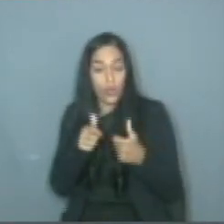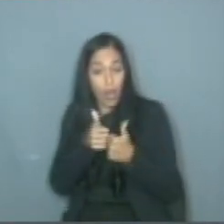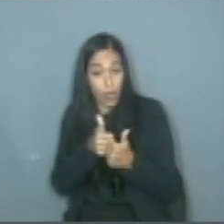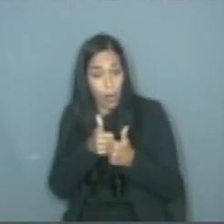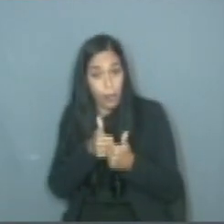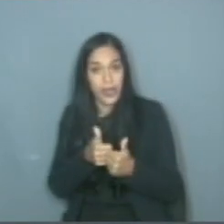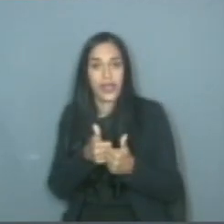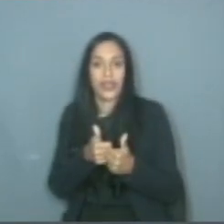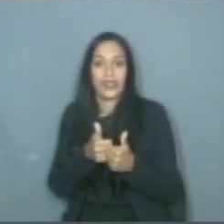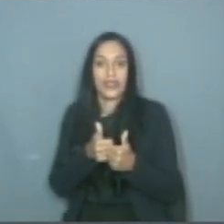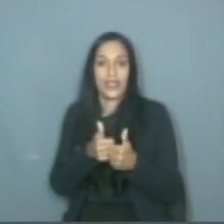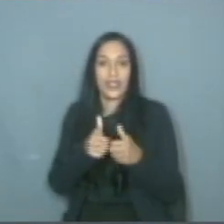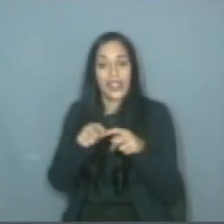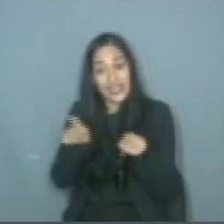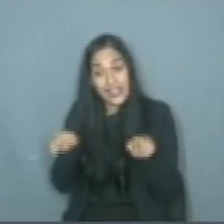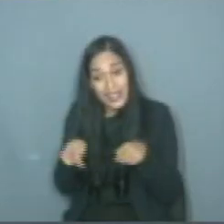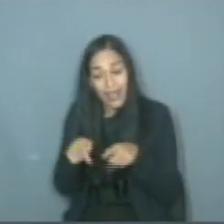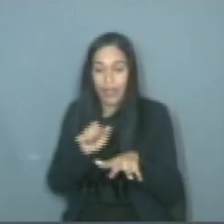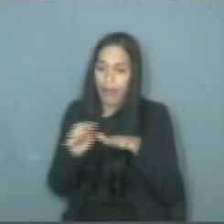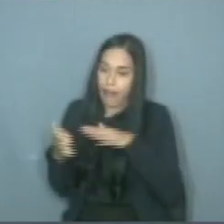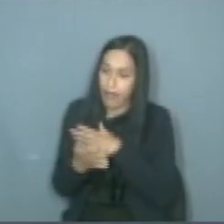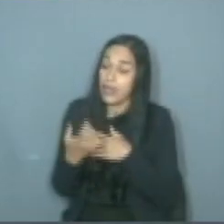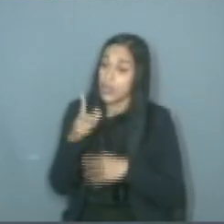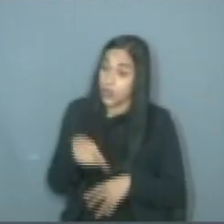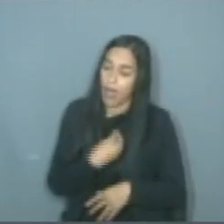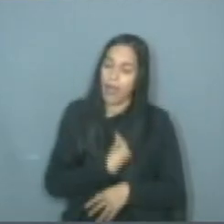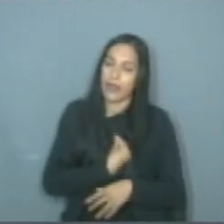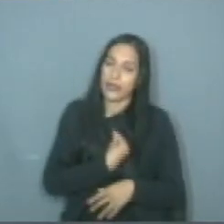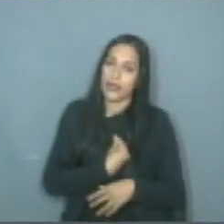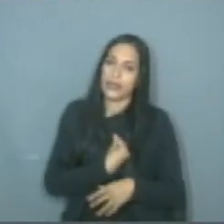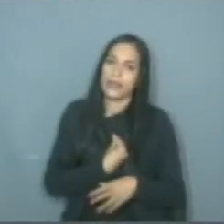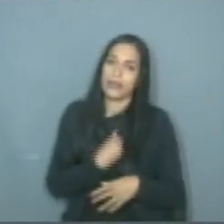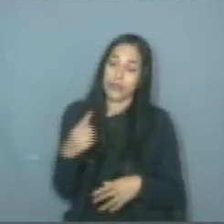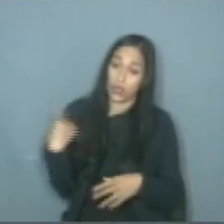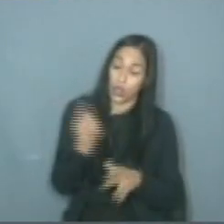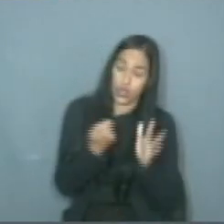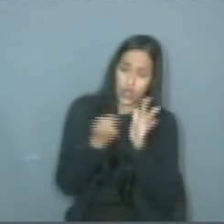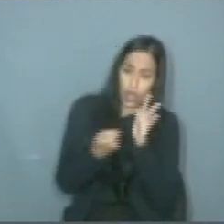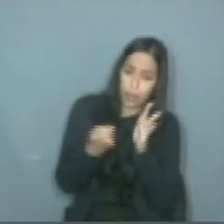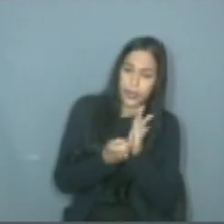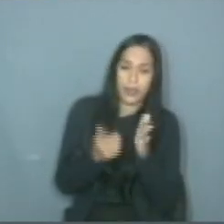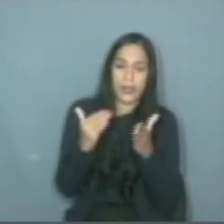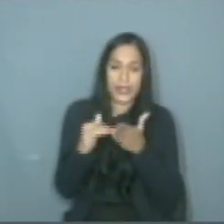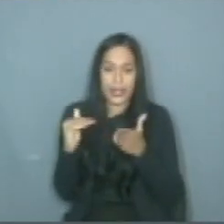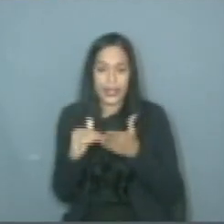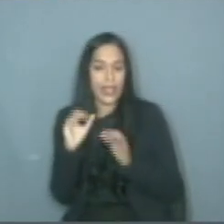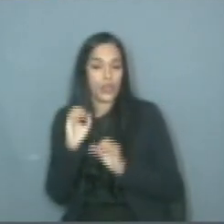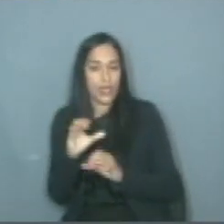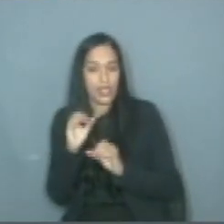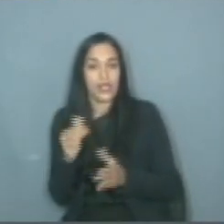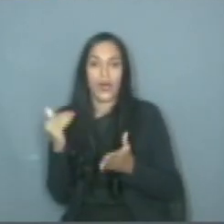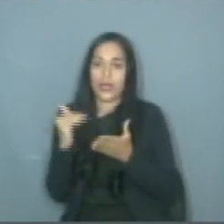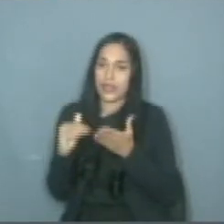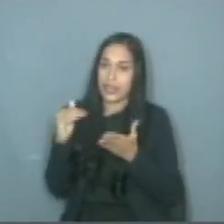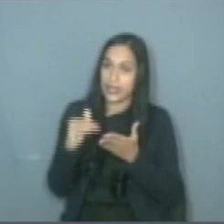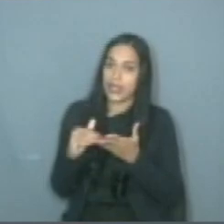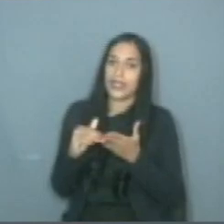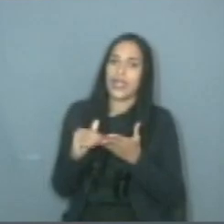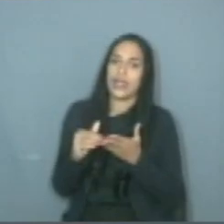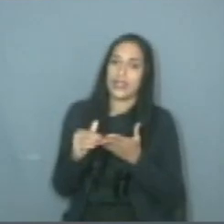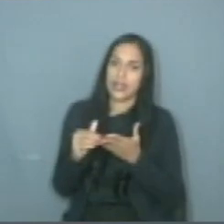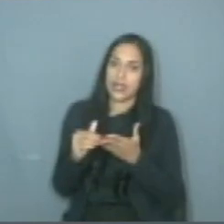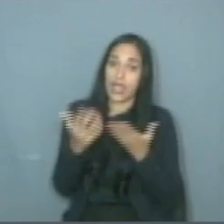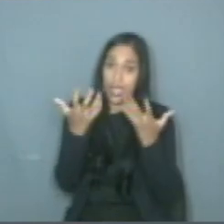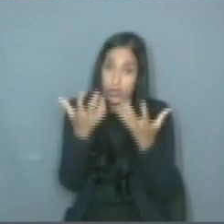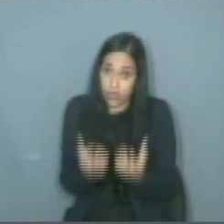de múltiplas aprendizagens, e isso é uma realidade. Então, a gente cobra aqui a Secretaria de Educação, a secretária que